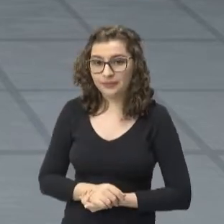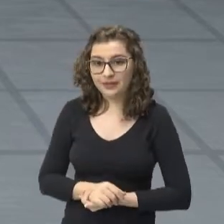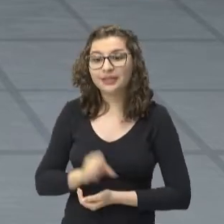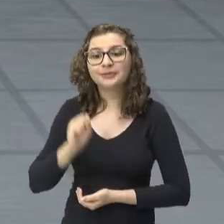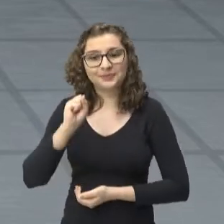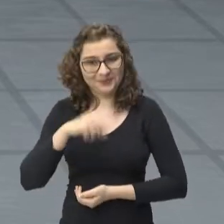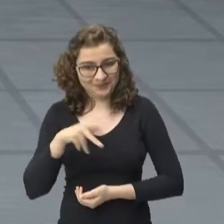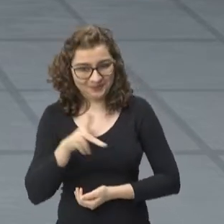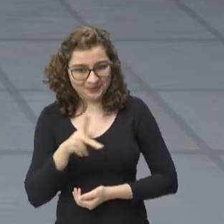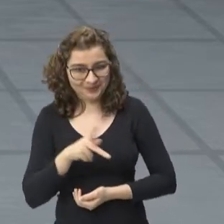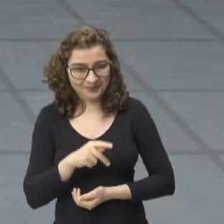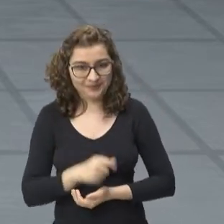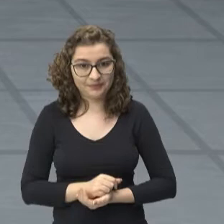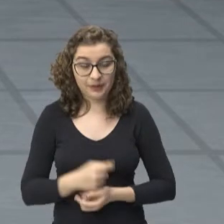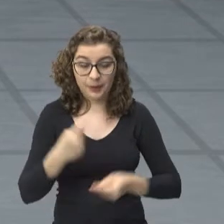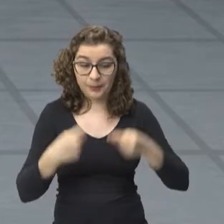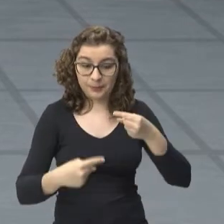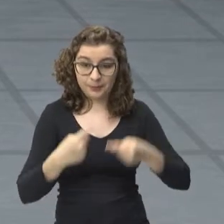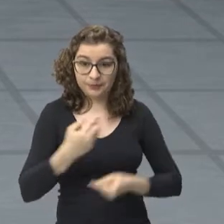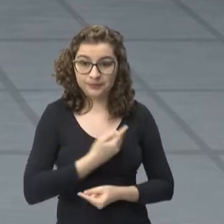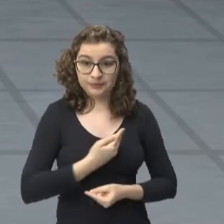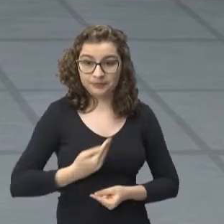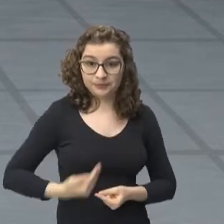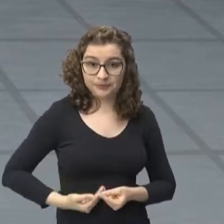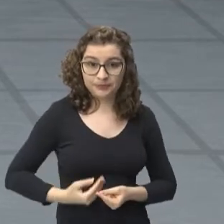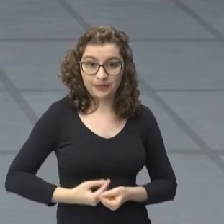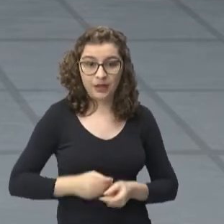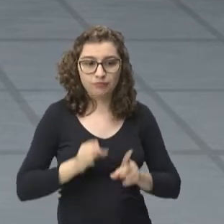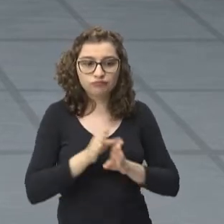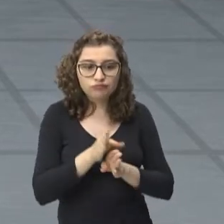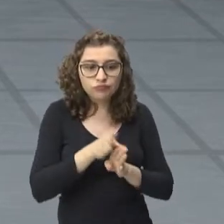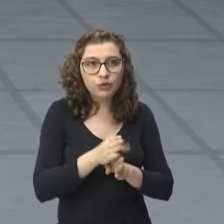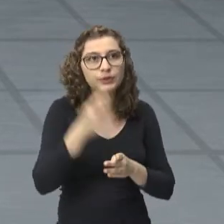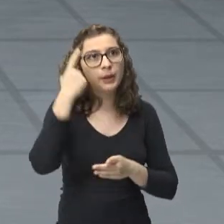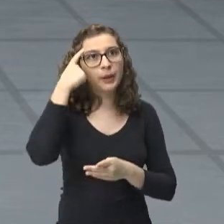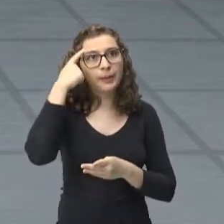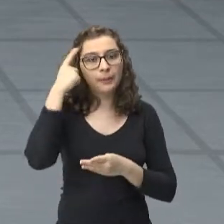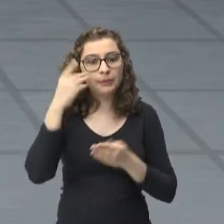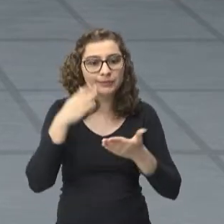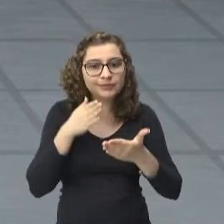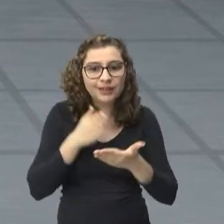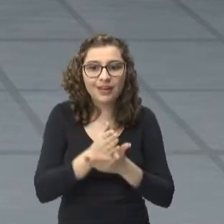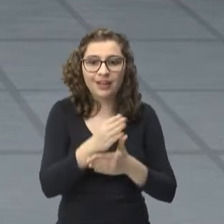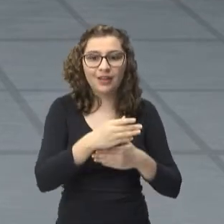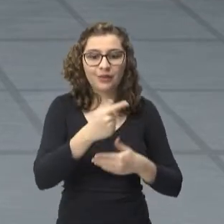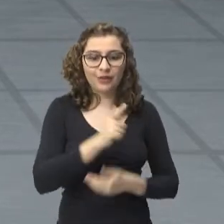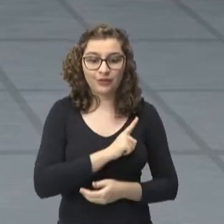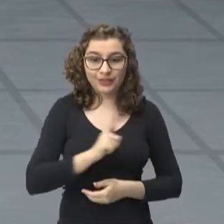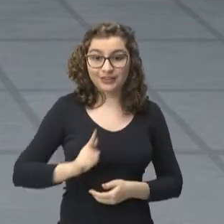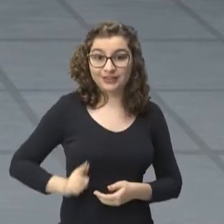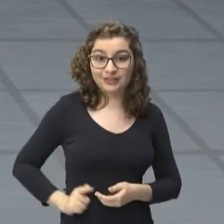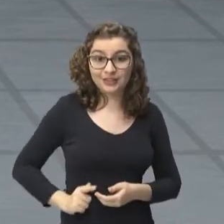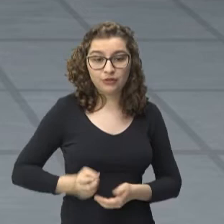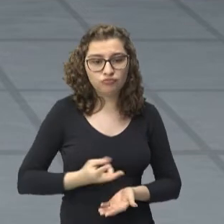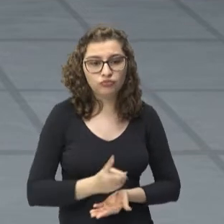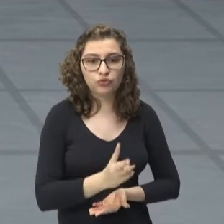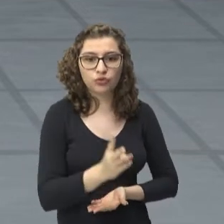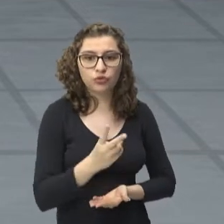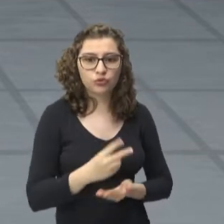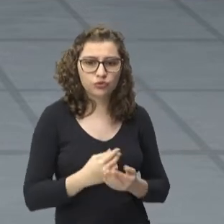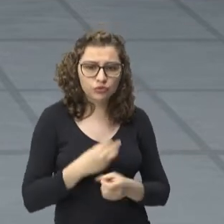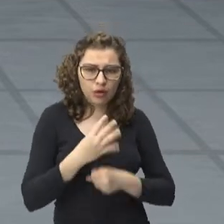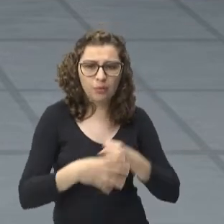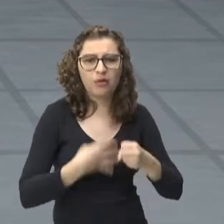Sim, professor. Política pública é uma política orientada por ideais que transcendem governos e que se mantêm no longo